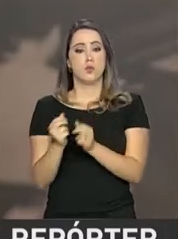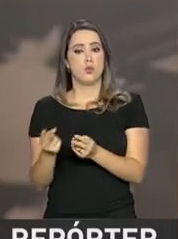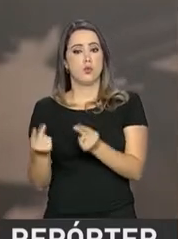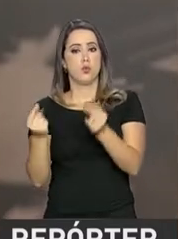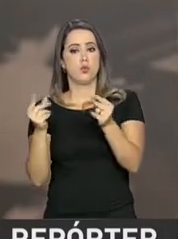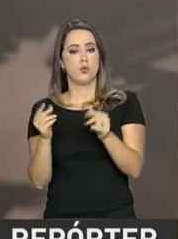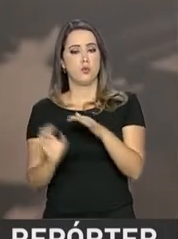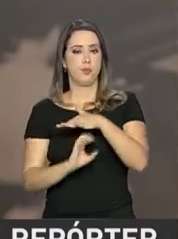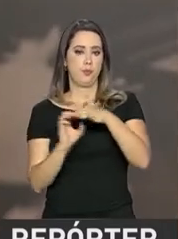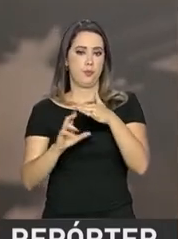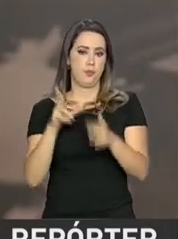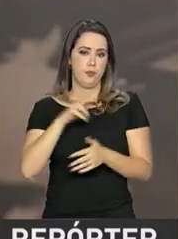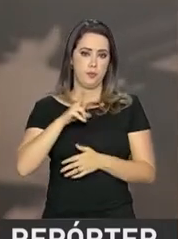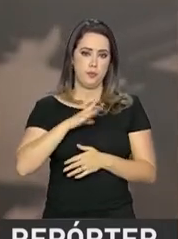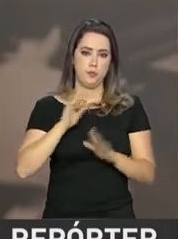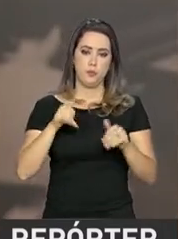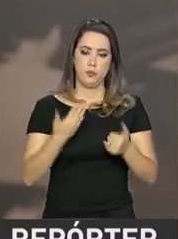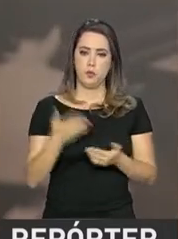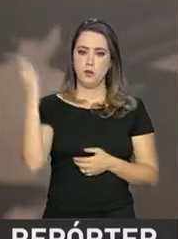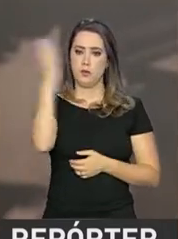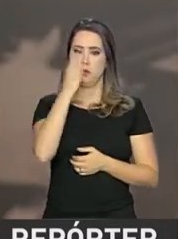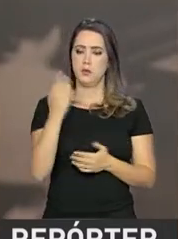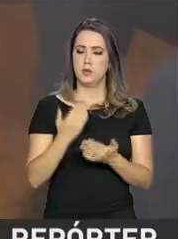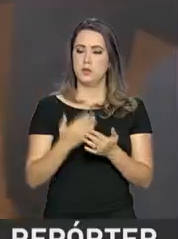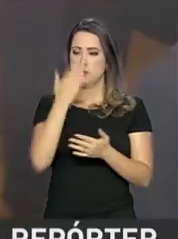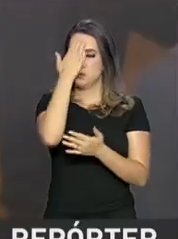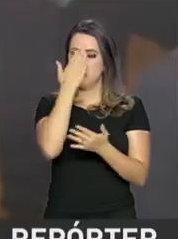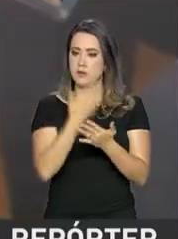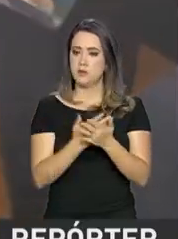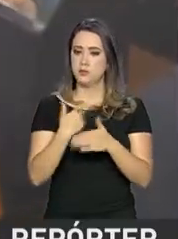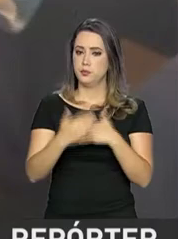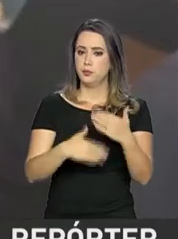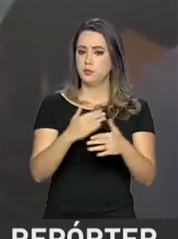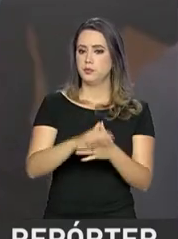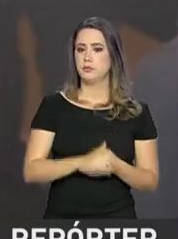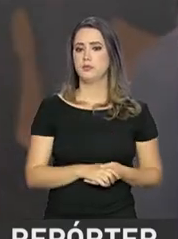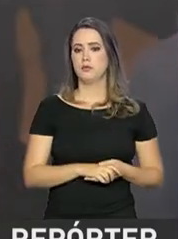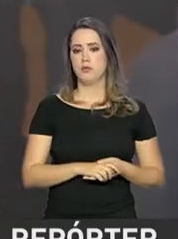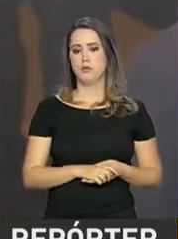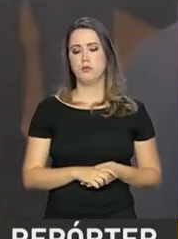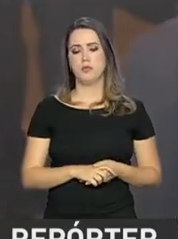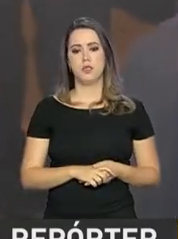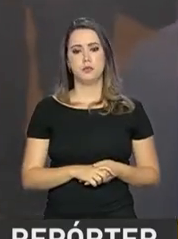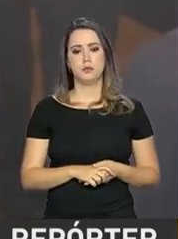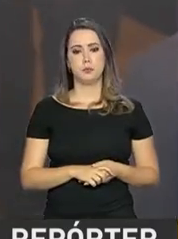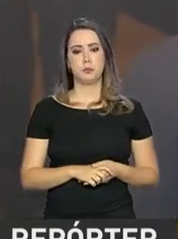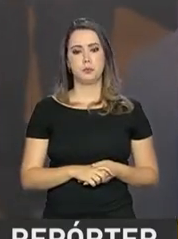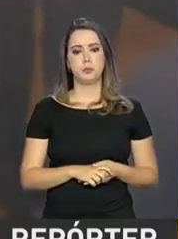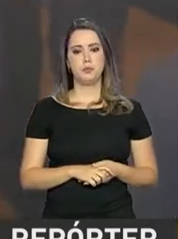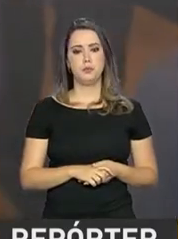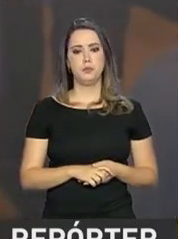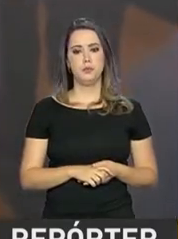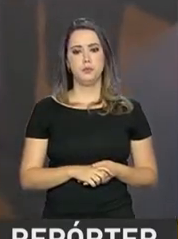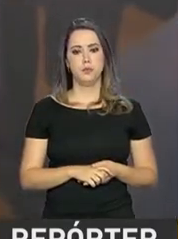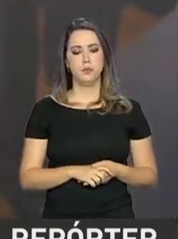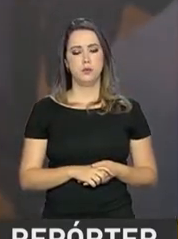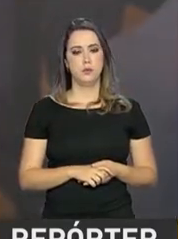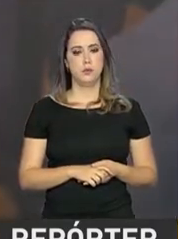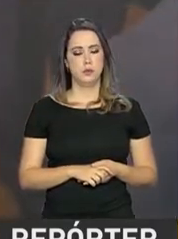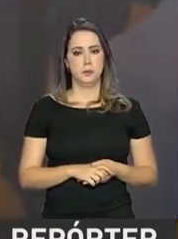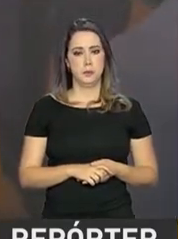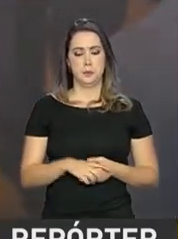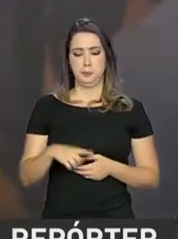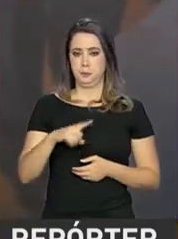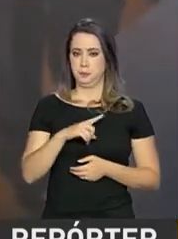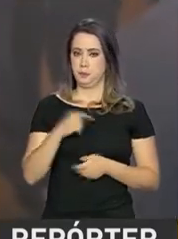privado assim o brasil está trabalhando e acreditando a uma uma necessidade de nós melhorarmos toda a